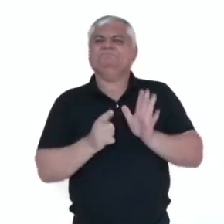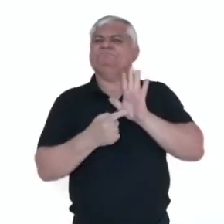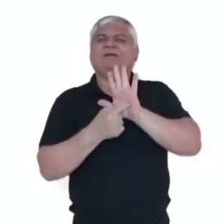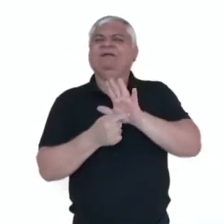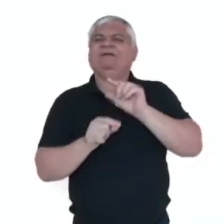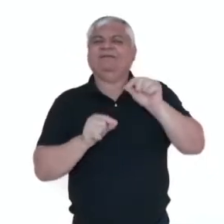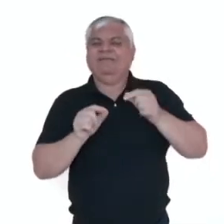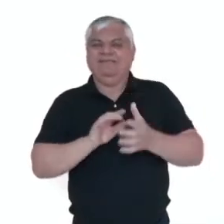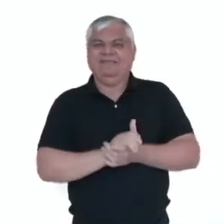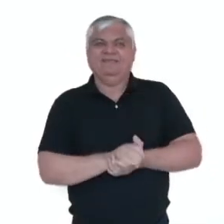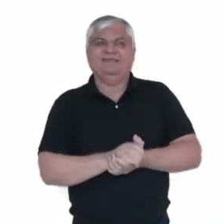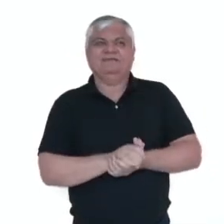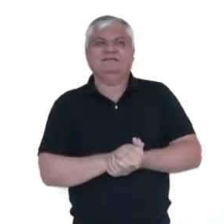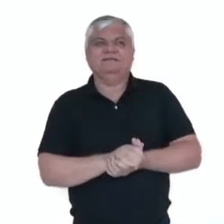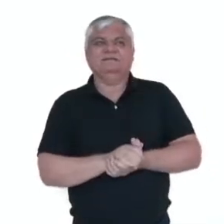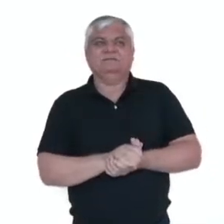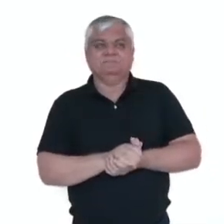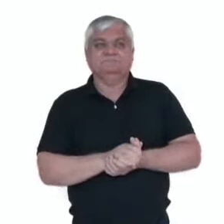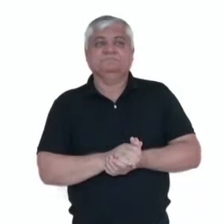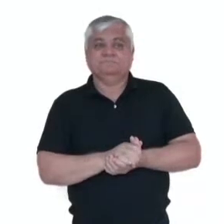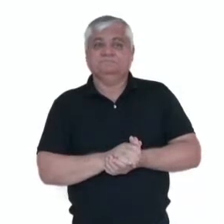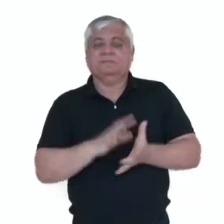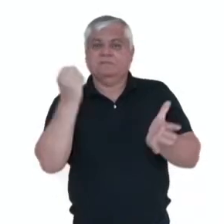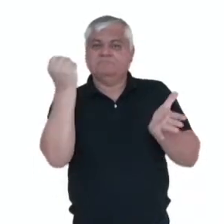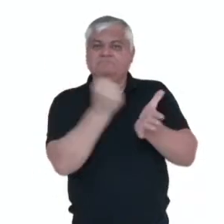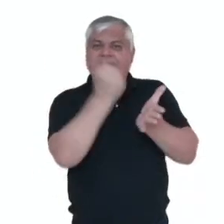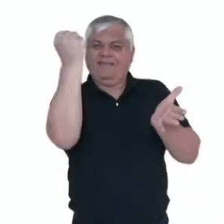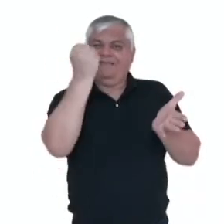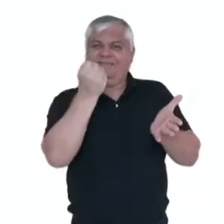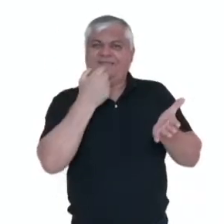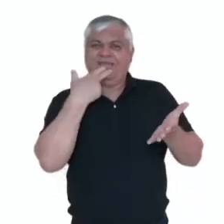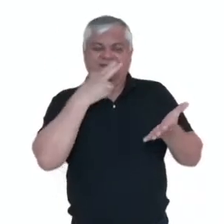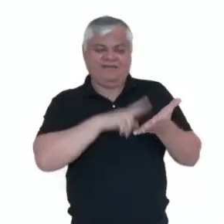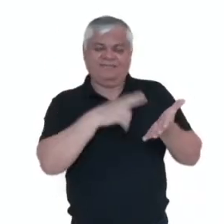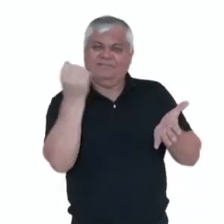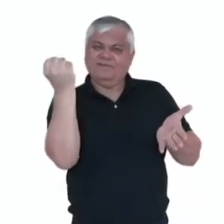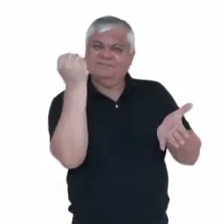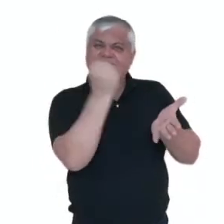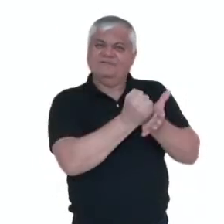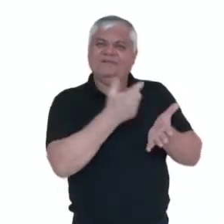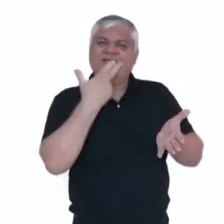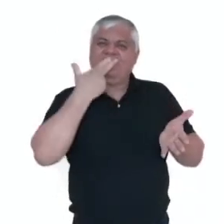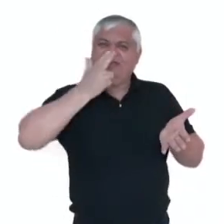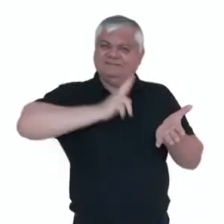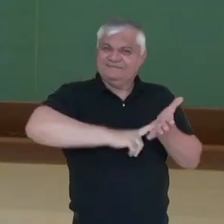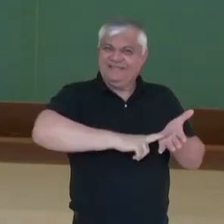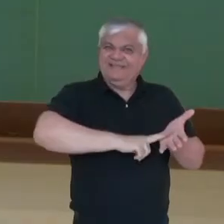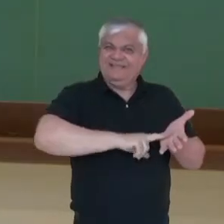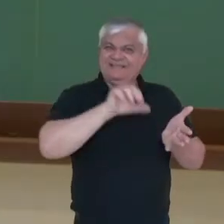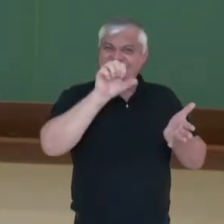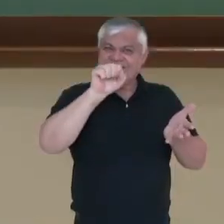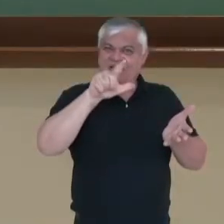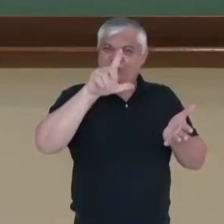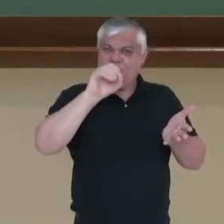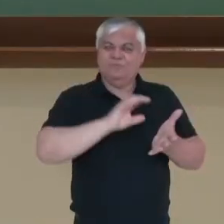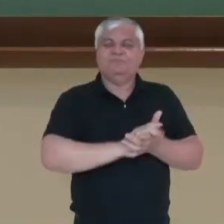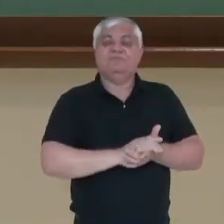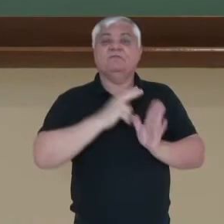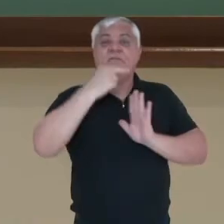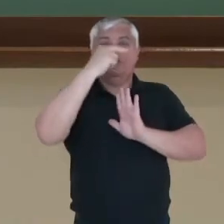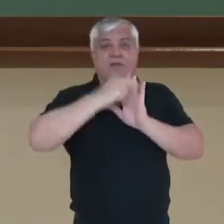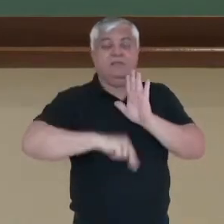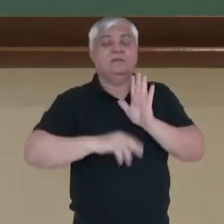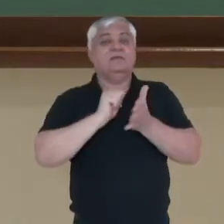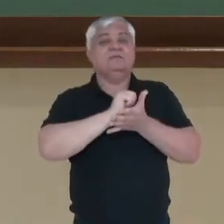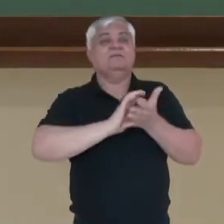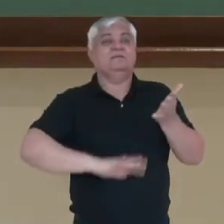mostra aqui? Exato, o carimbo de postagem e o selo dos Correios. Então, vamos ler a